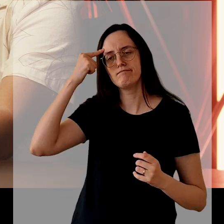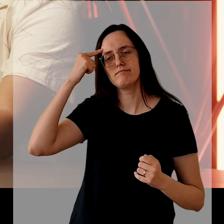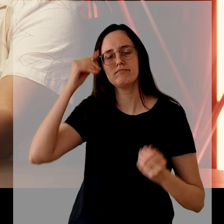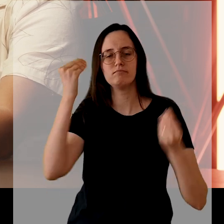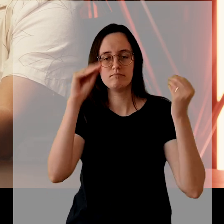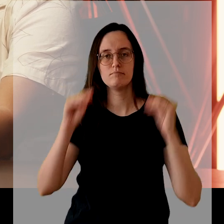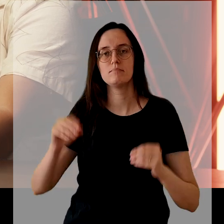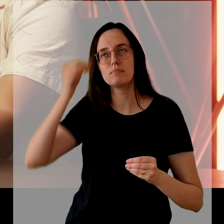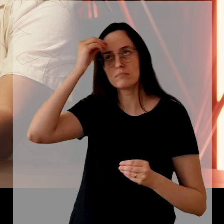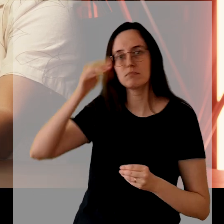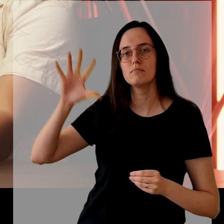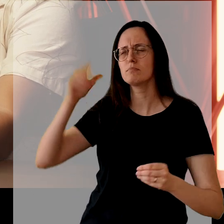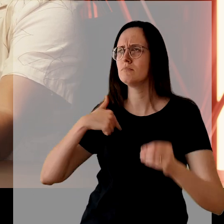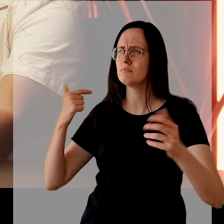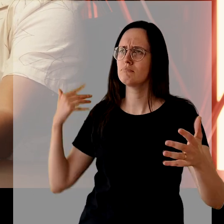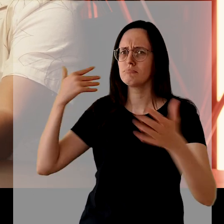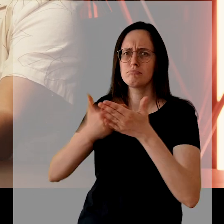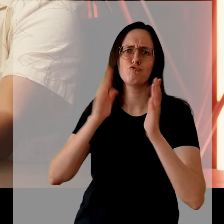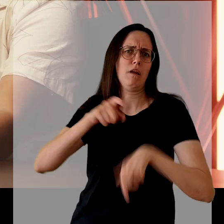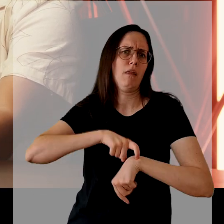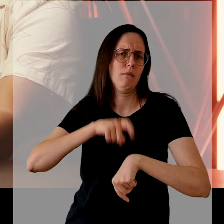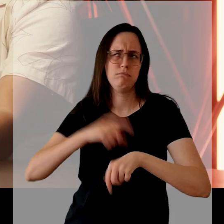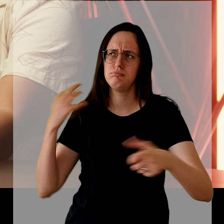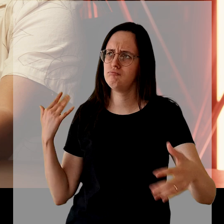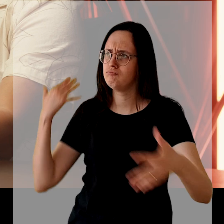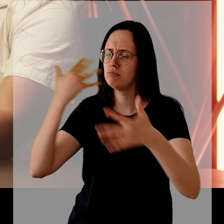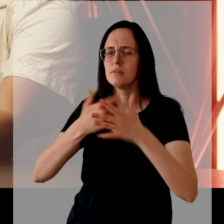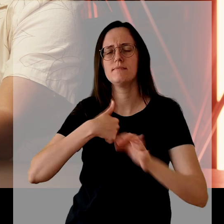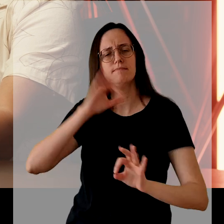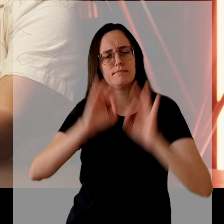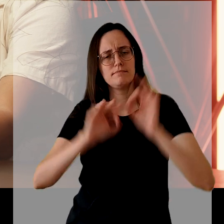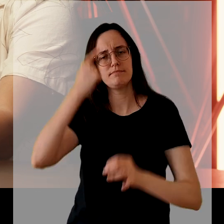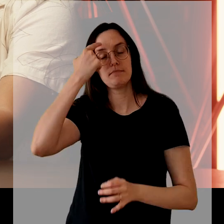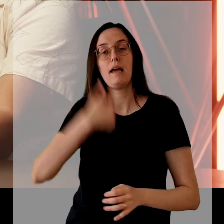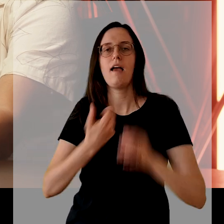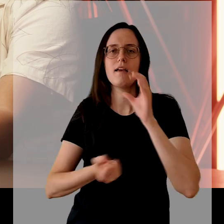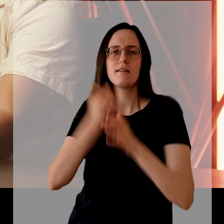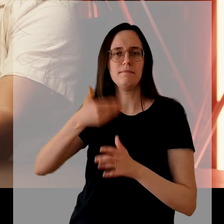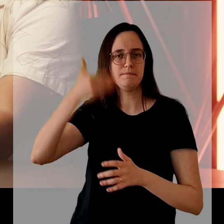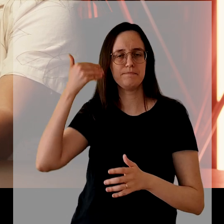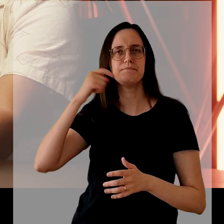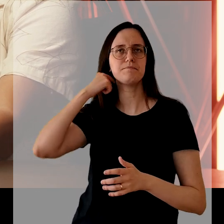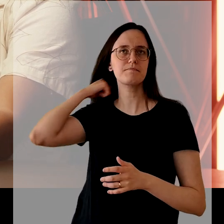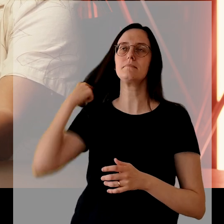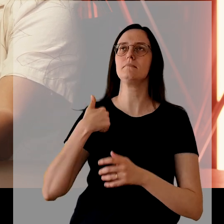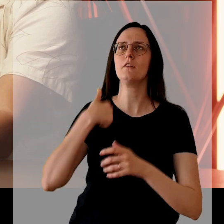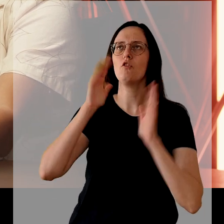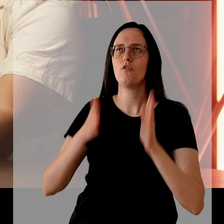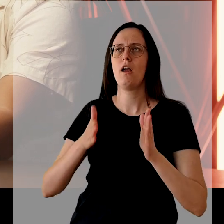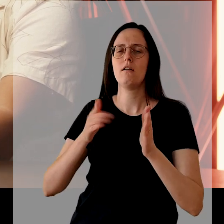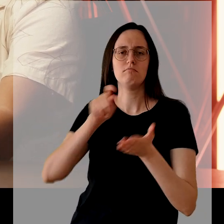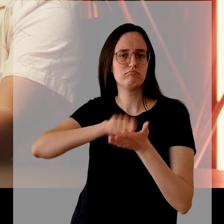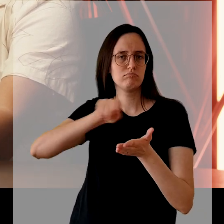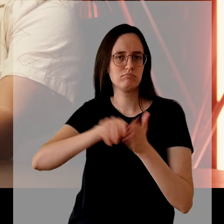montei uma ideia que eu já vinha elaborando fazia muito tempo, que eu criei em algum momento, escrevi algum texto sobre isso, tem